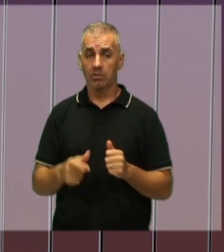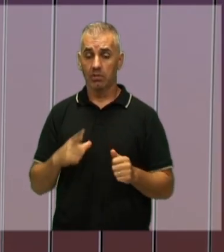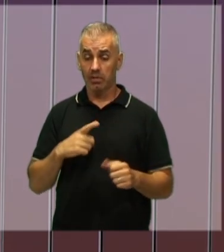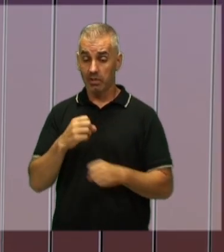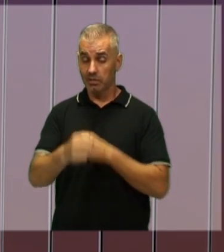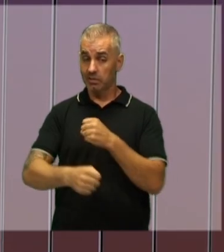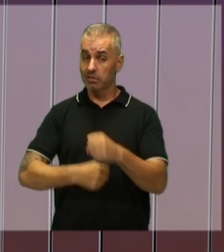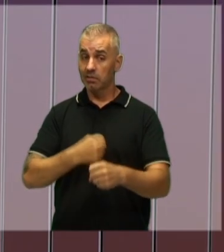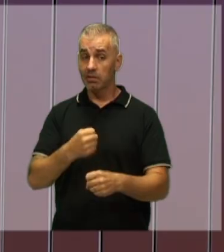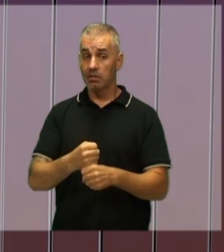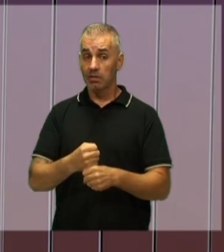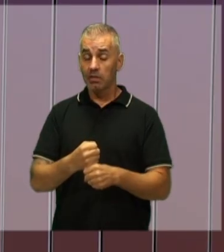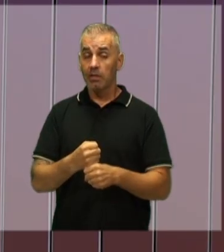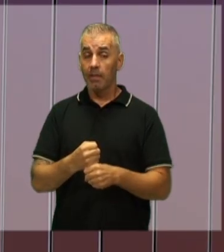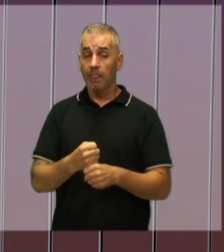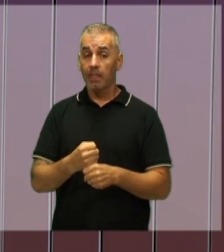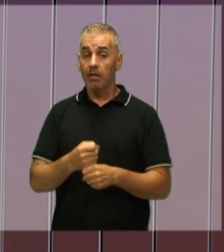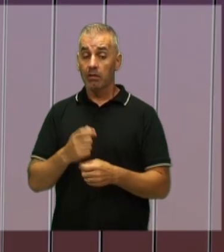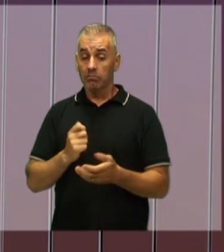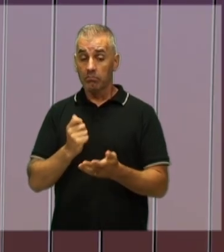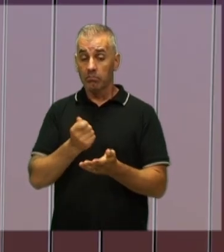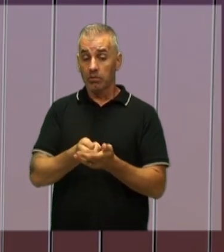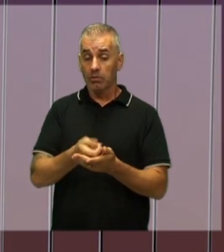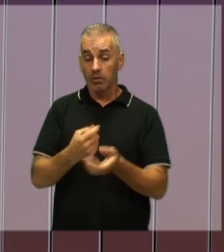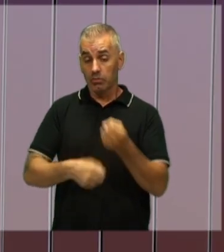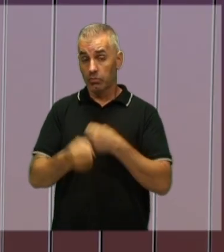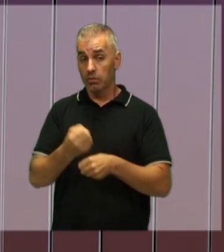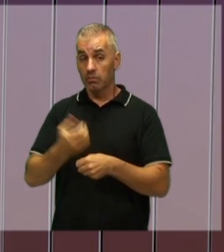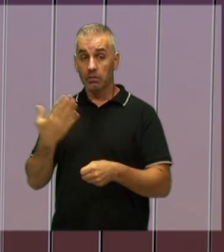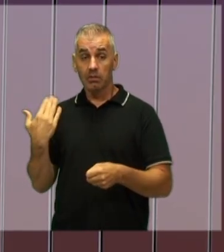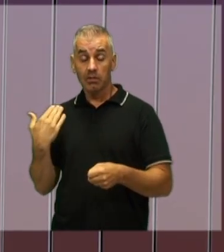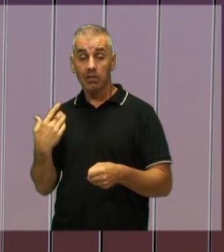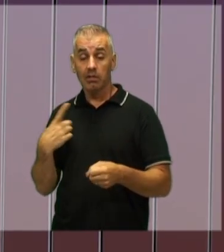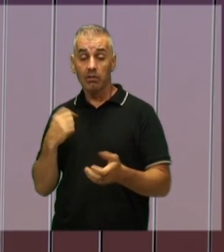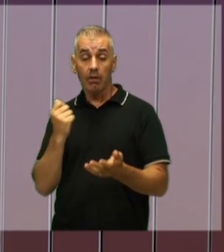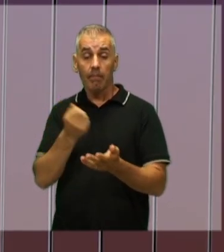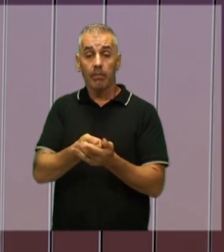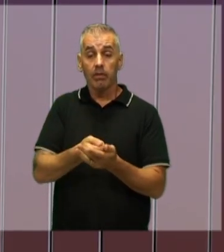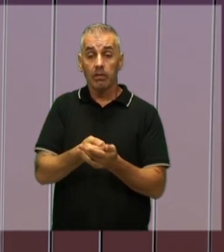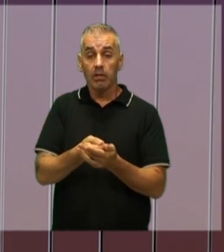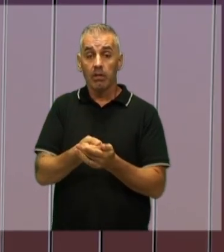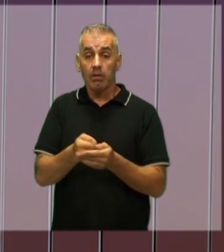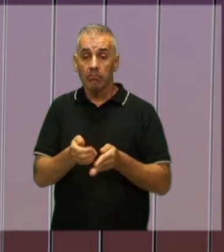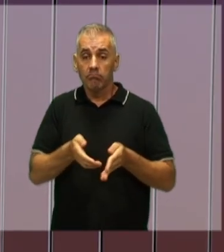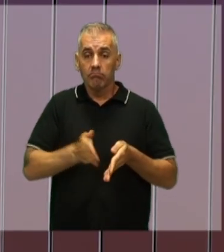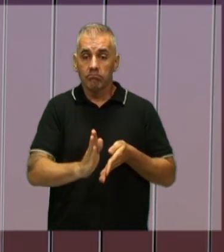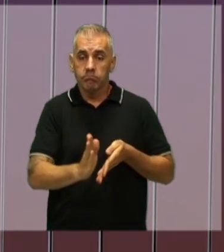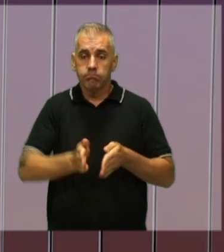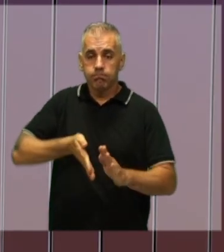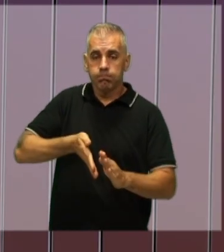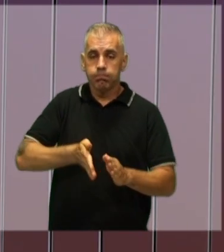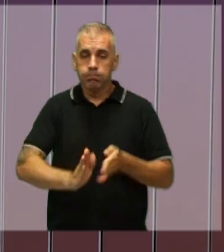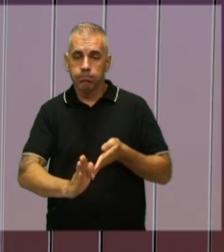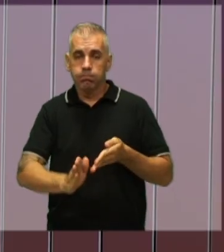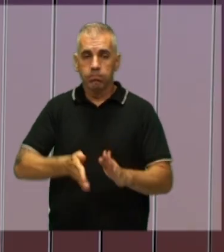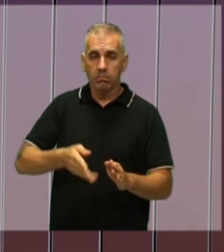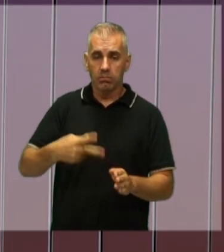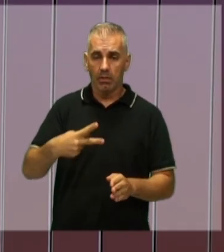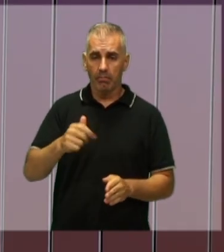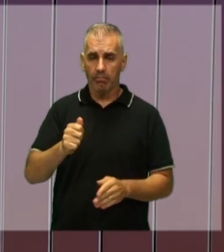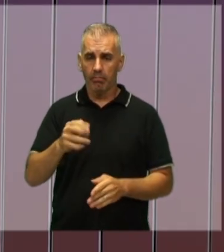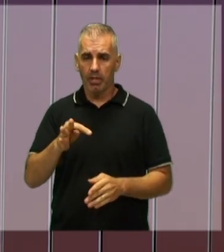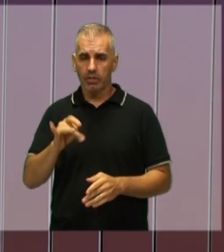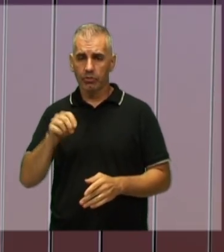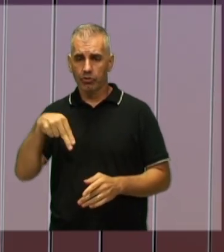eu não contemplei, até porque não me procuraram, mas o ano passado, por exemplo, eu contemplei o patins. Tá certo? Foram, acho que, R$60 mil, se não